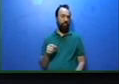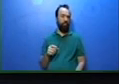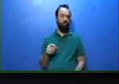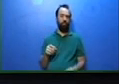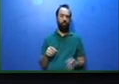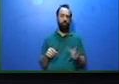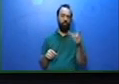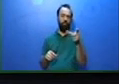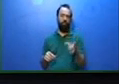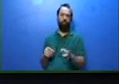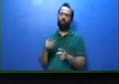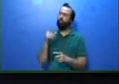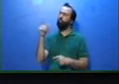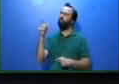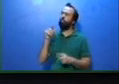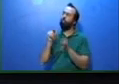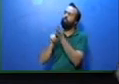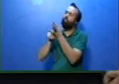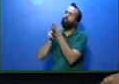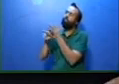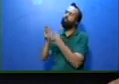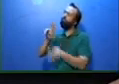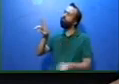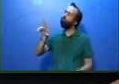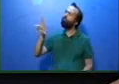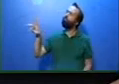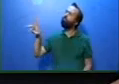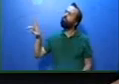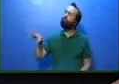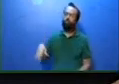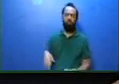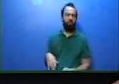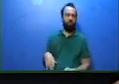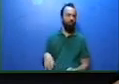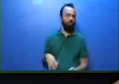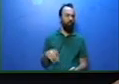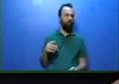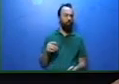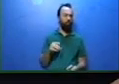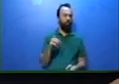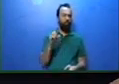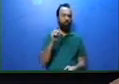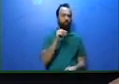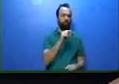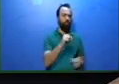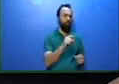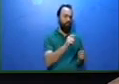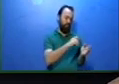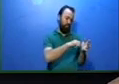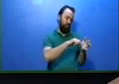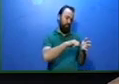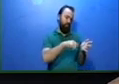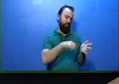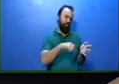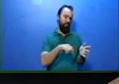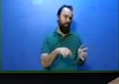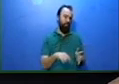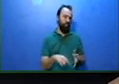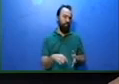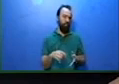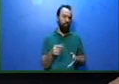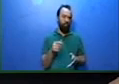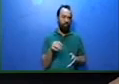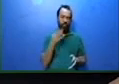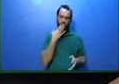está apontando, ó. Aí aqui, ó, elas escreveram. Depois, ó, as